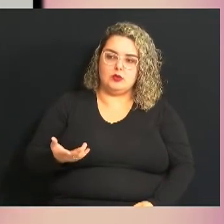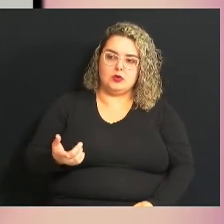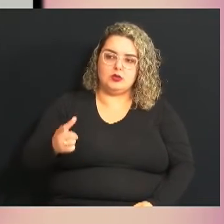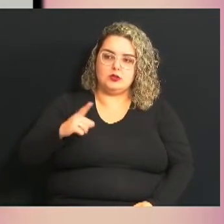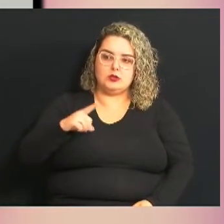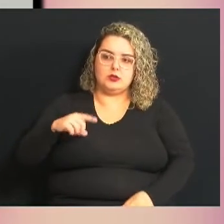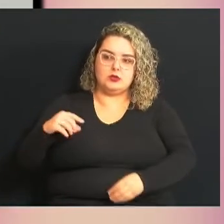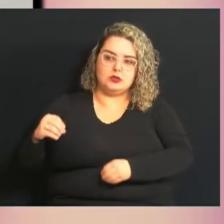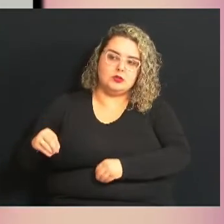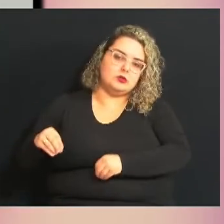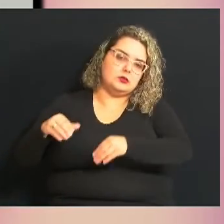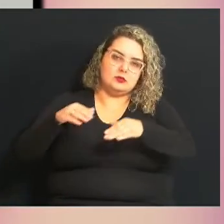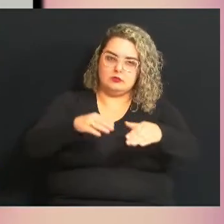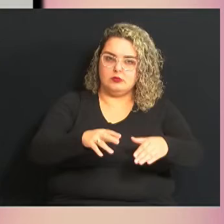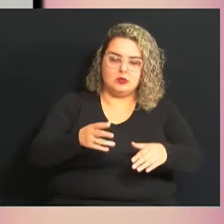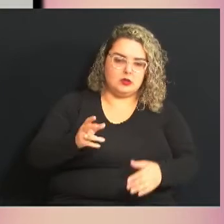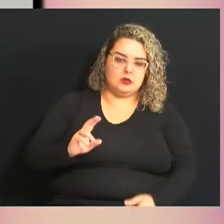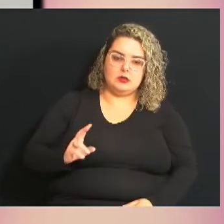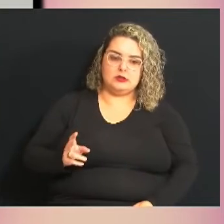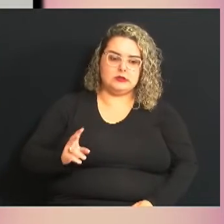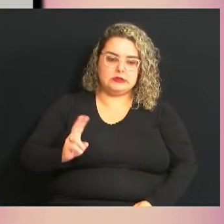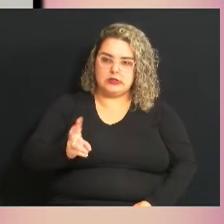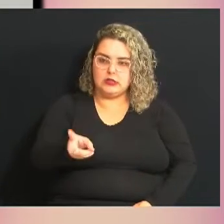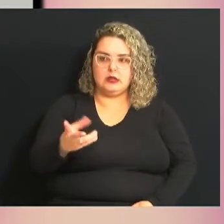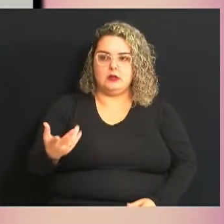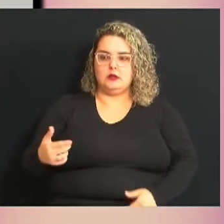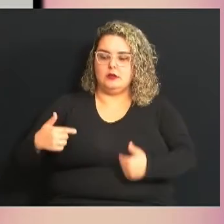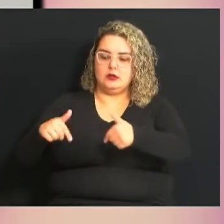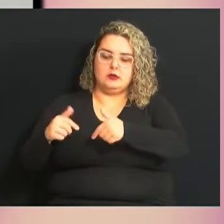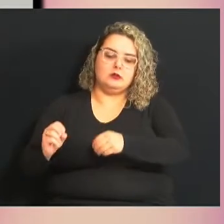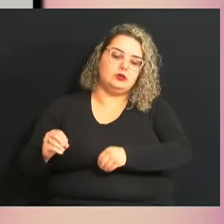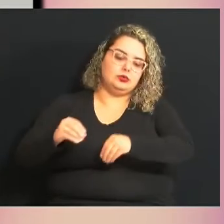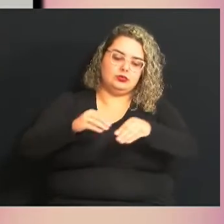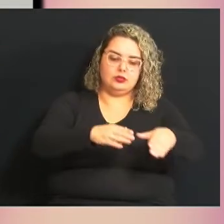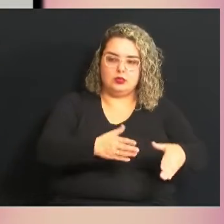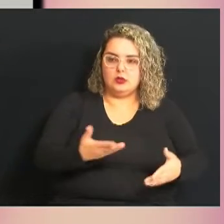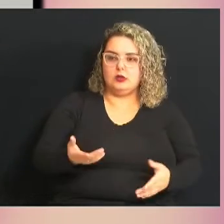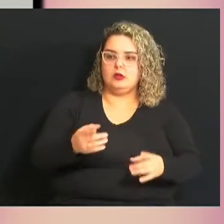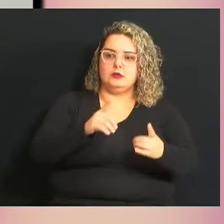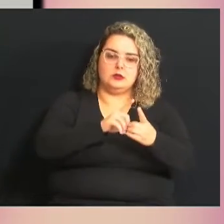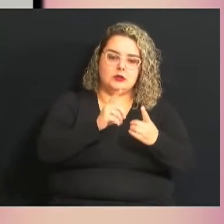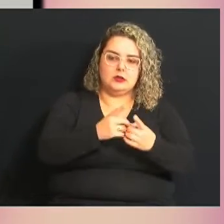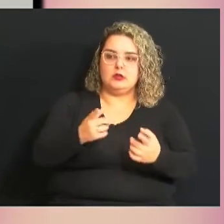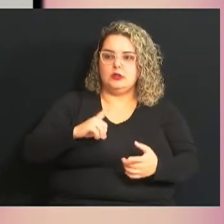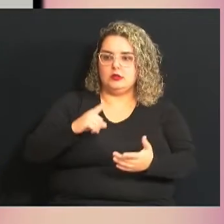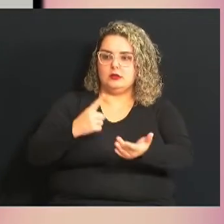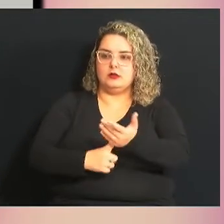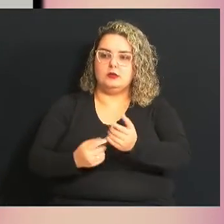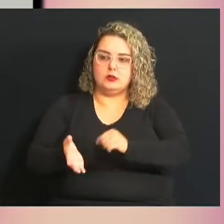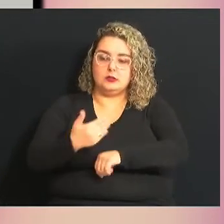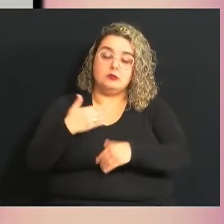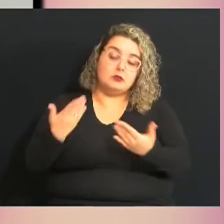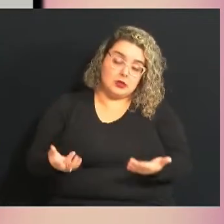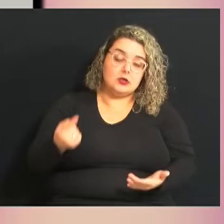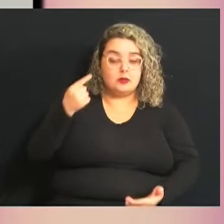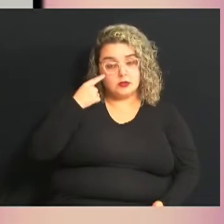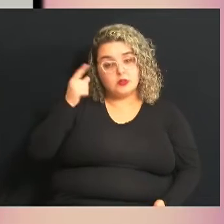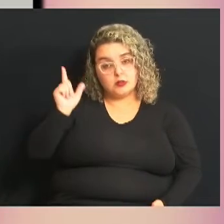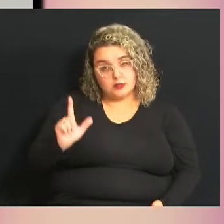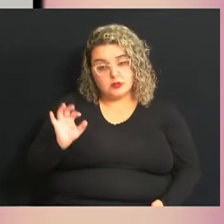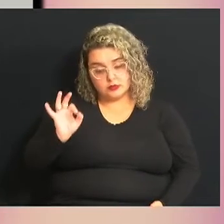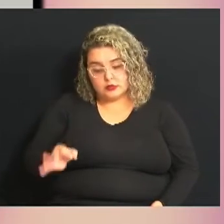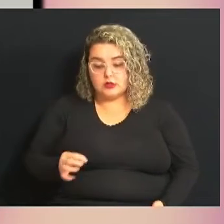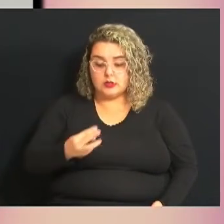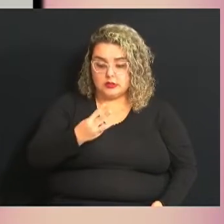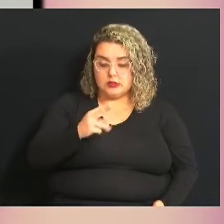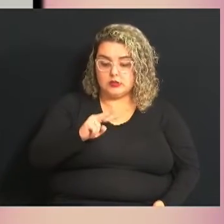do paciente tantas vezes na semana, sair do trabalho, né? Ou tem algum compromisso já agendado. Mas o ideal seriam 3 vezes por semana,